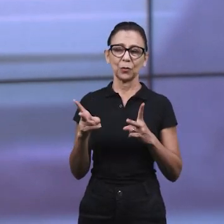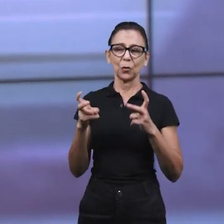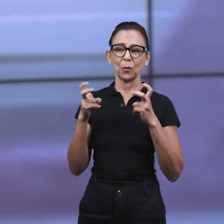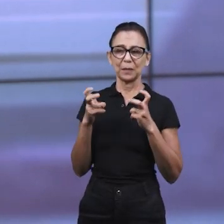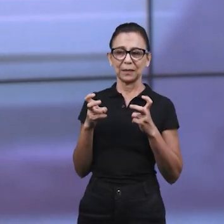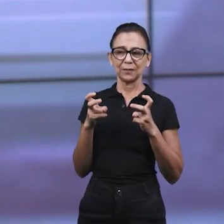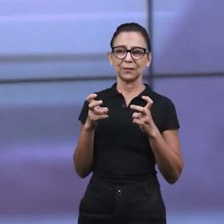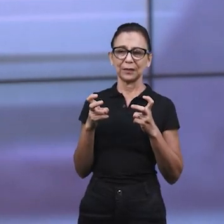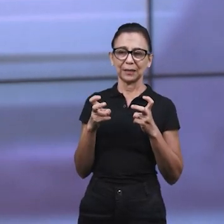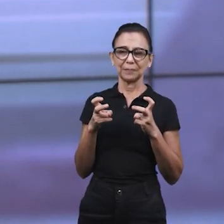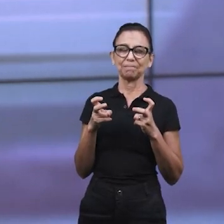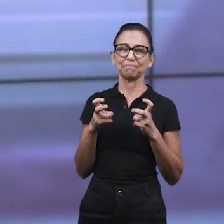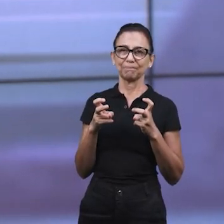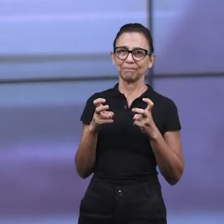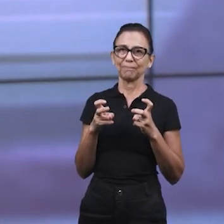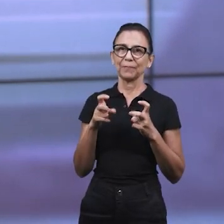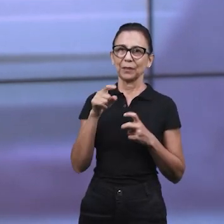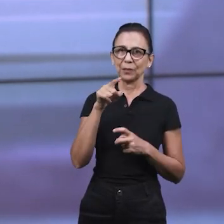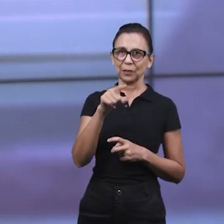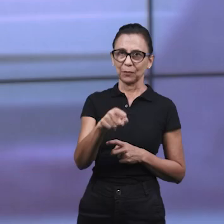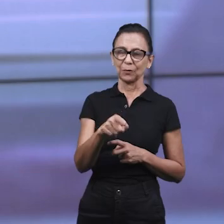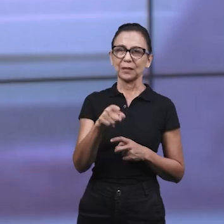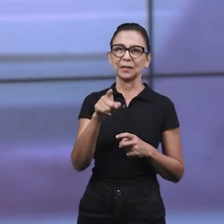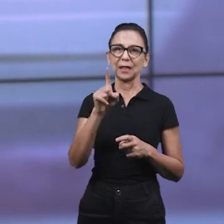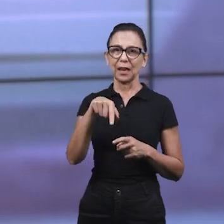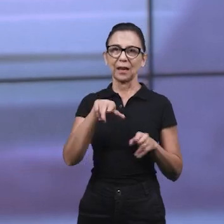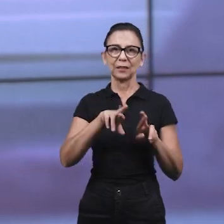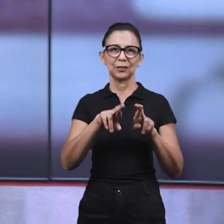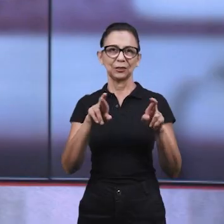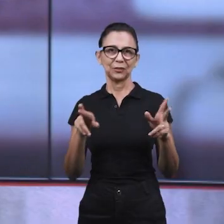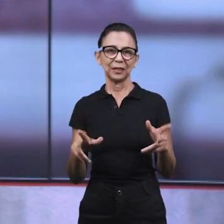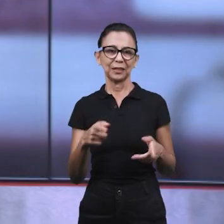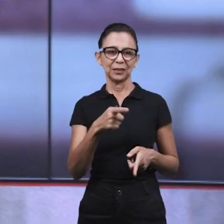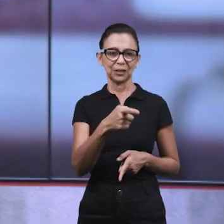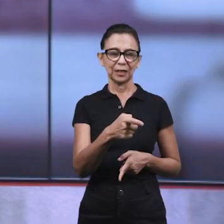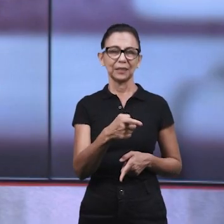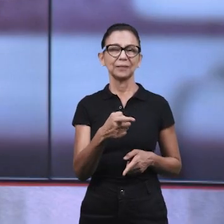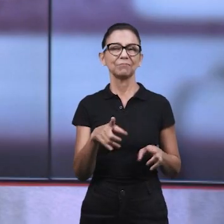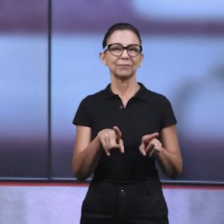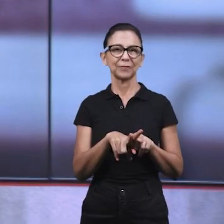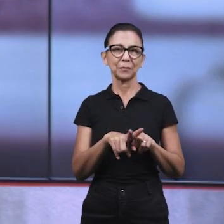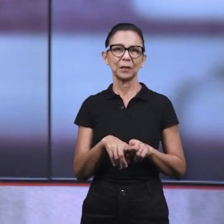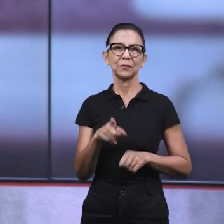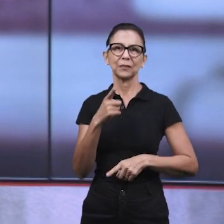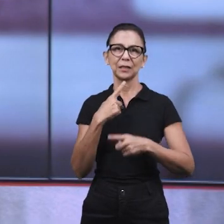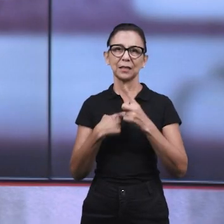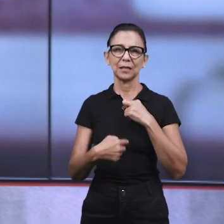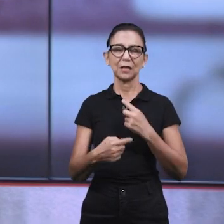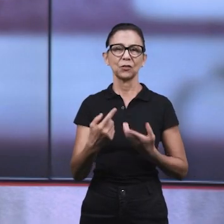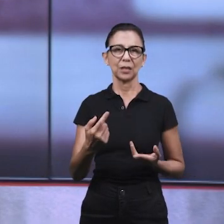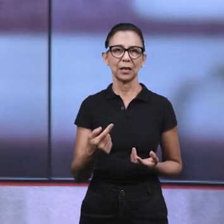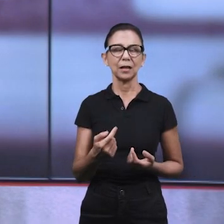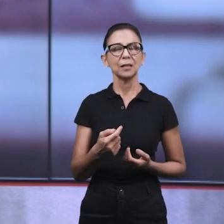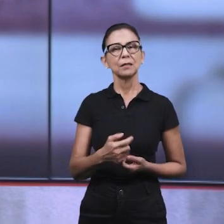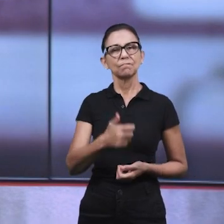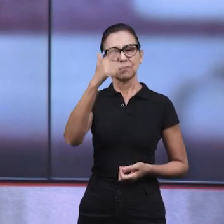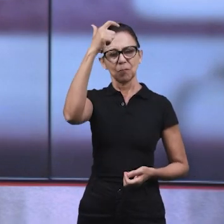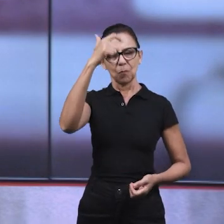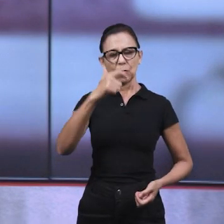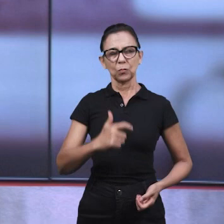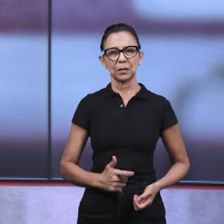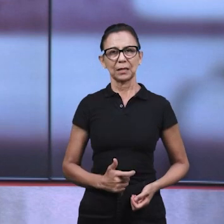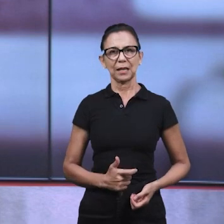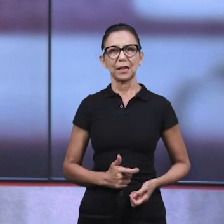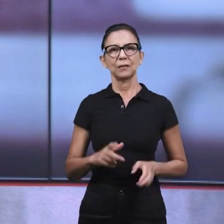consequências pelas decisões que toma, melhor será. Que o Senhor nos abençoe neste novo ano e que possamos